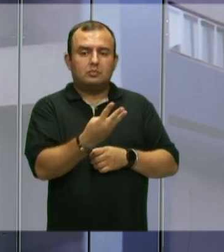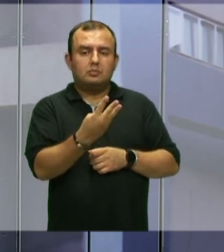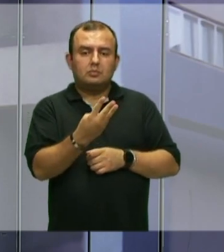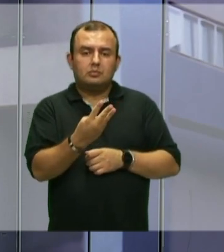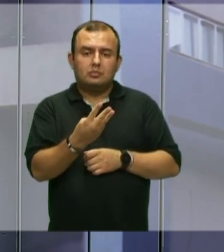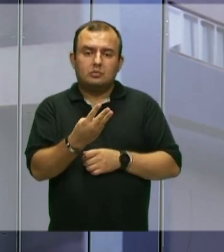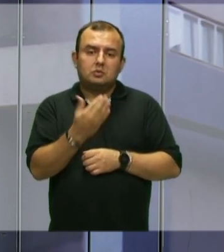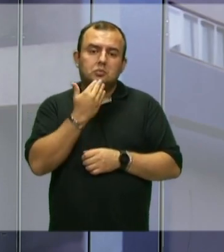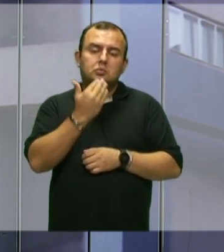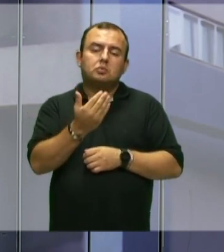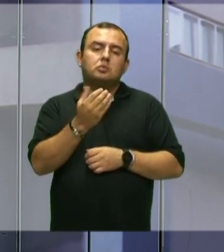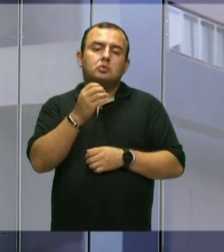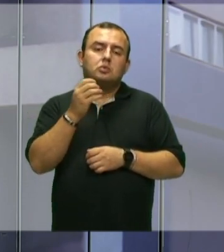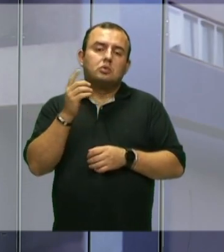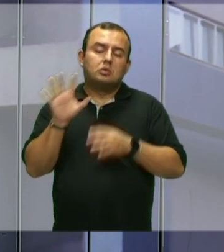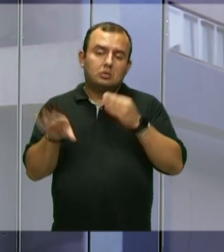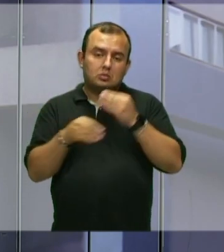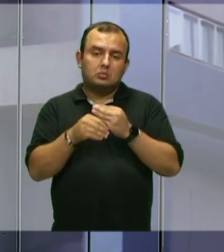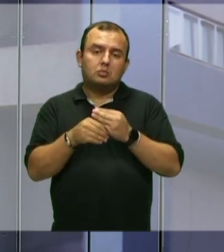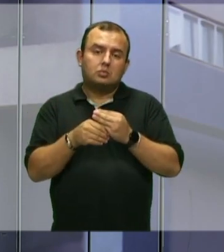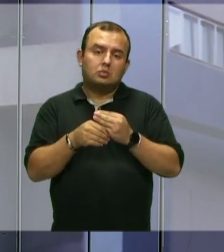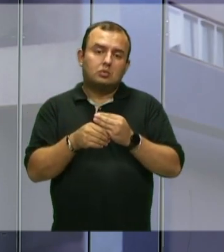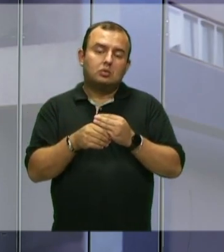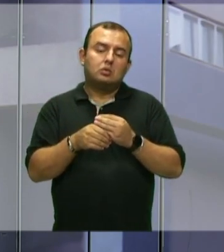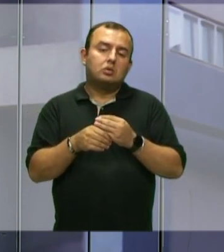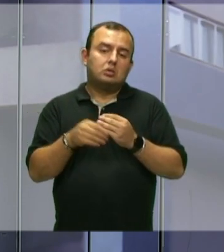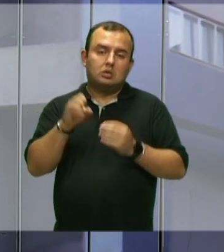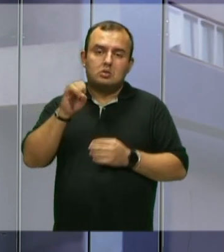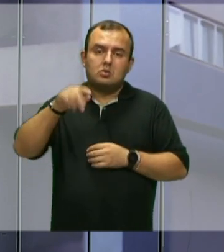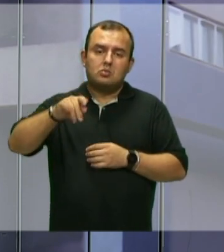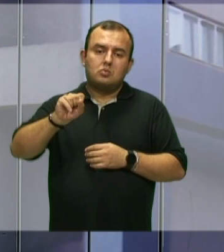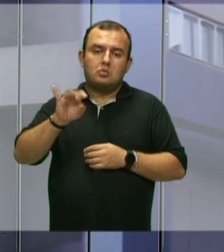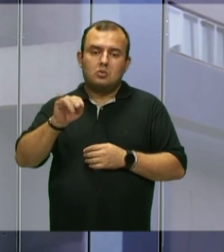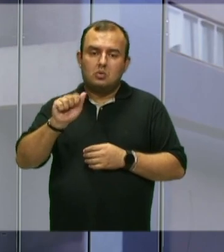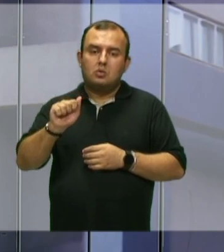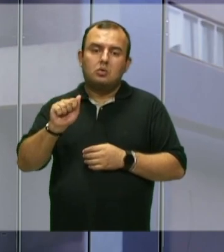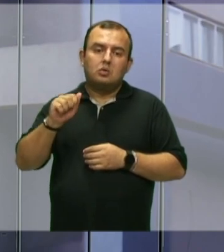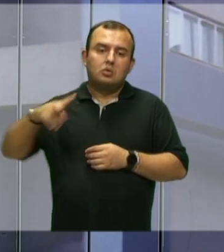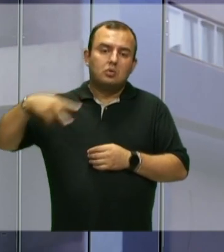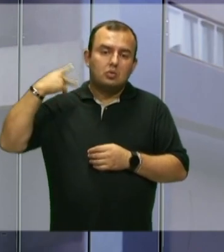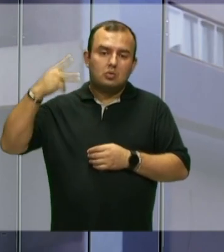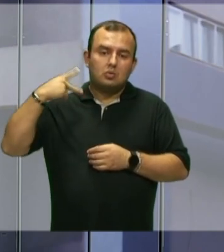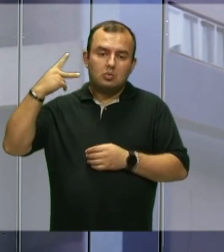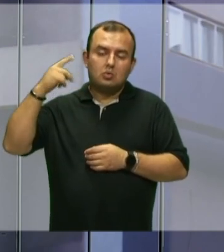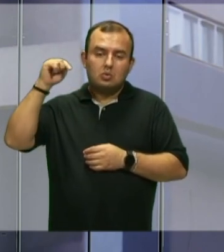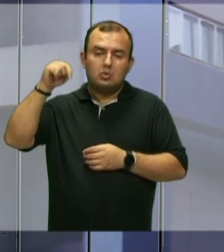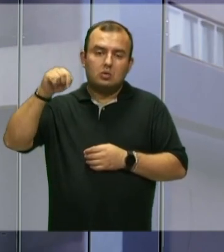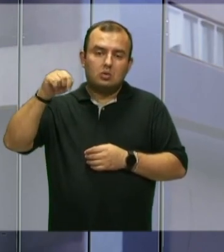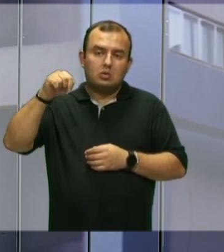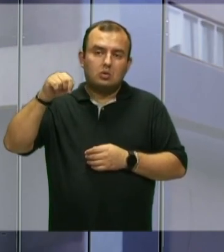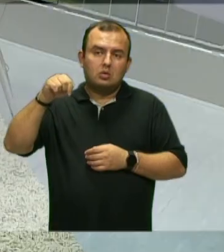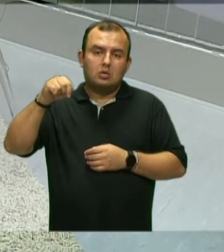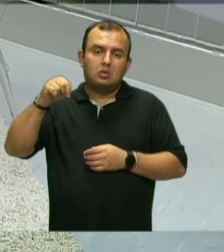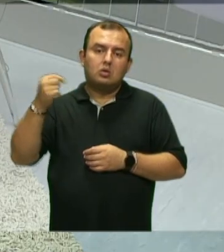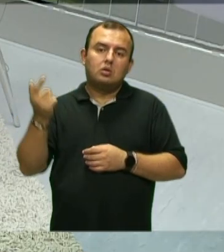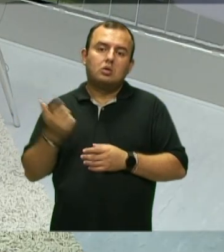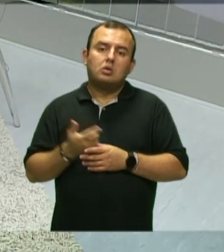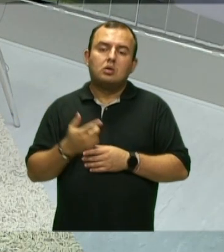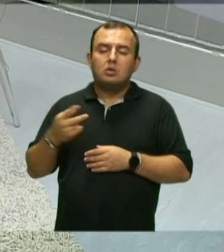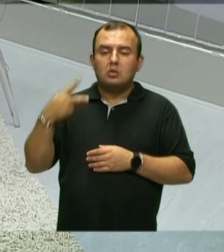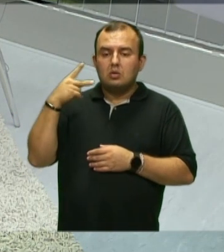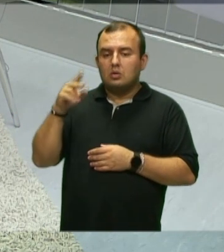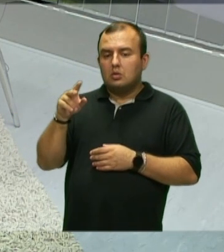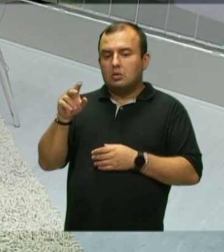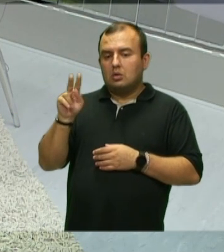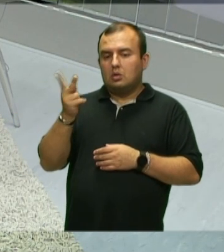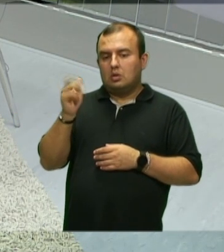pude indicar a emenda impositiva, até por conta que eu não estava como vereador nessa casa. Naquela ocasião, a vereadora... Na ocasião, quando foi, né? Foi a vereadora